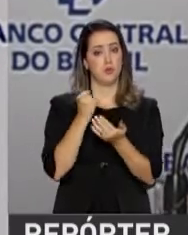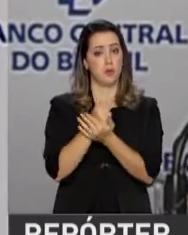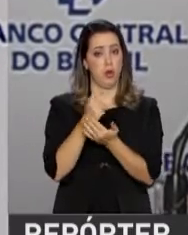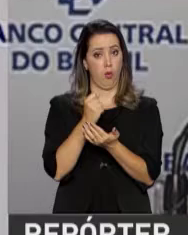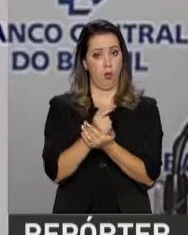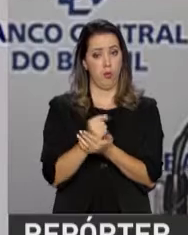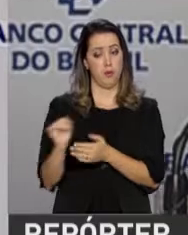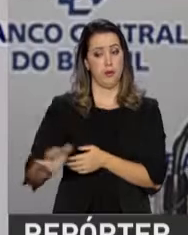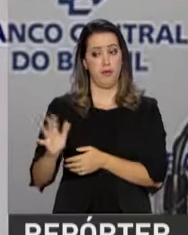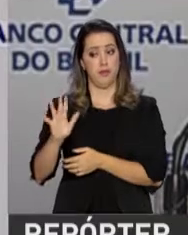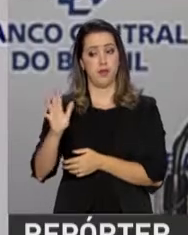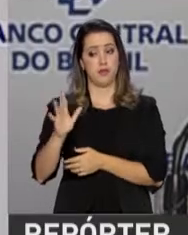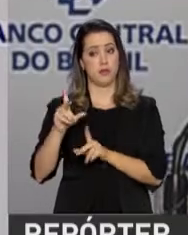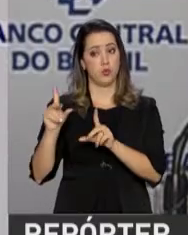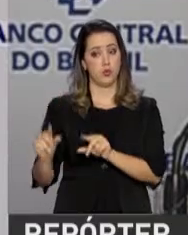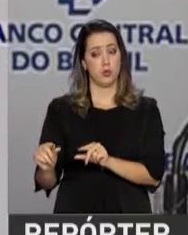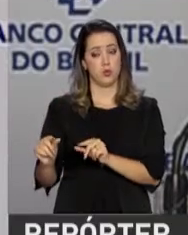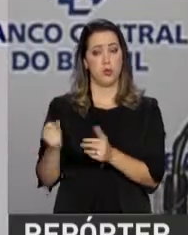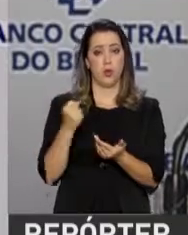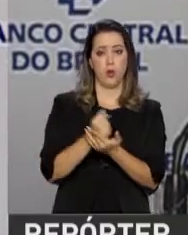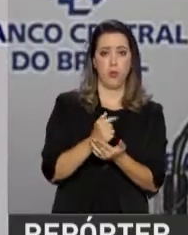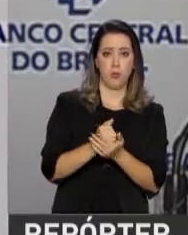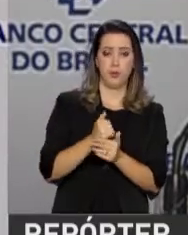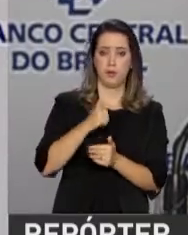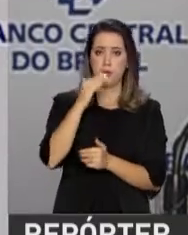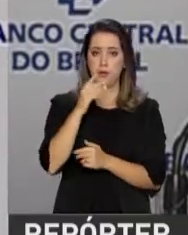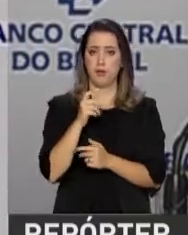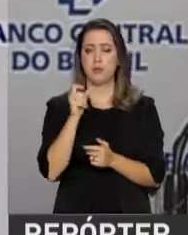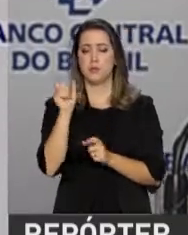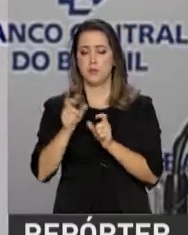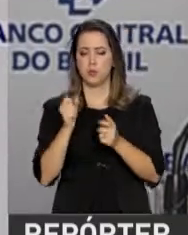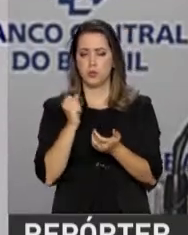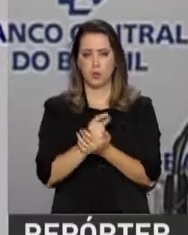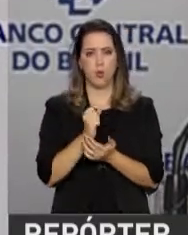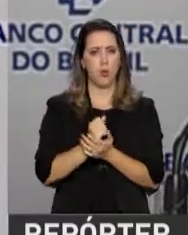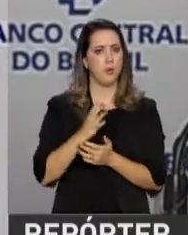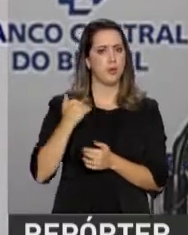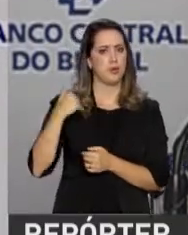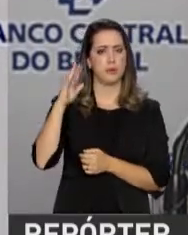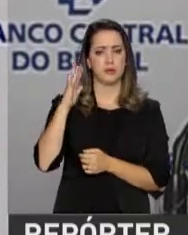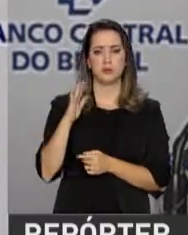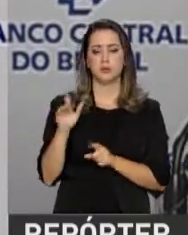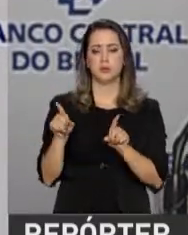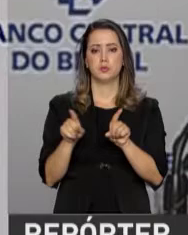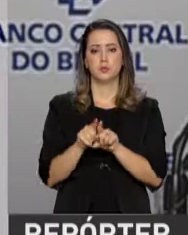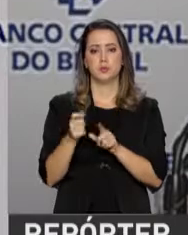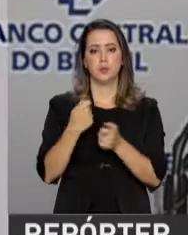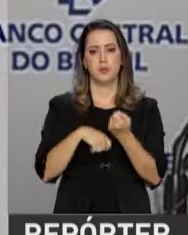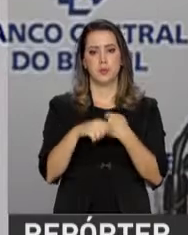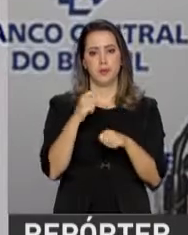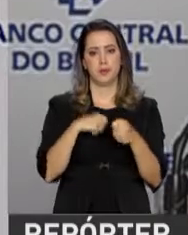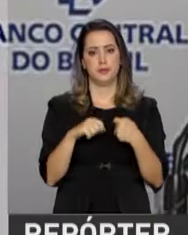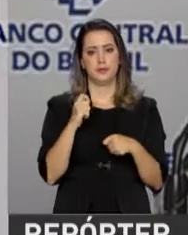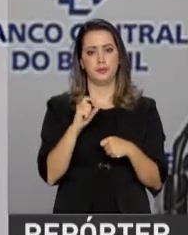Se a inflação cai, o poder de compra aumenta, o consumo aumenta, o consumo aumentando, a